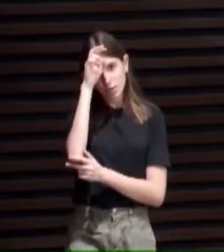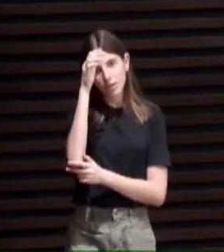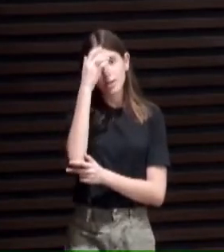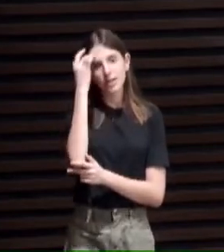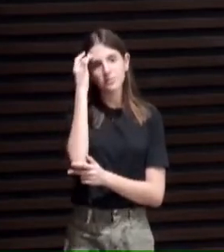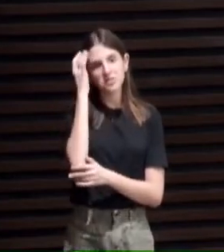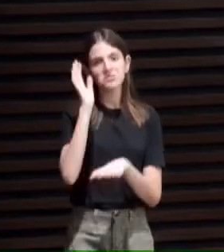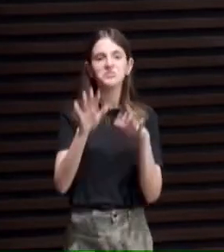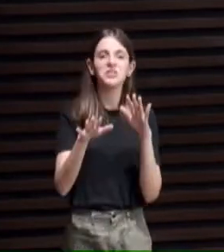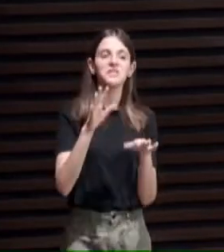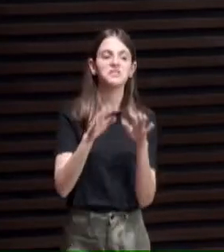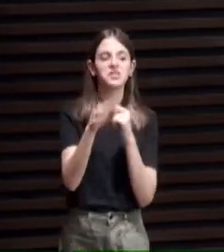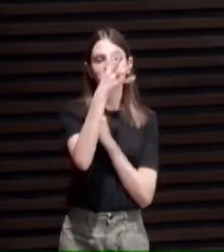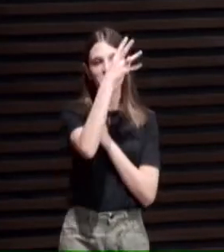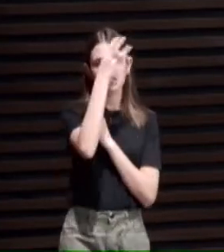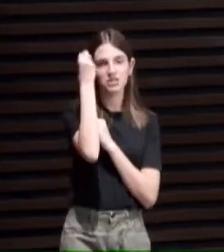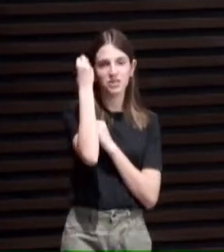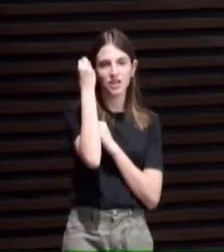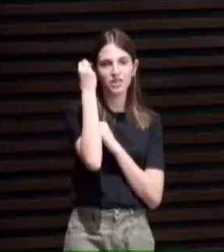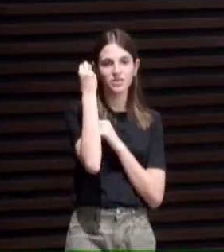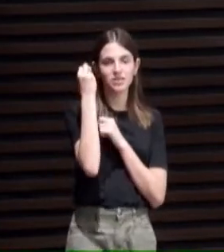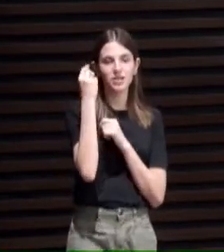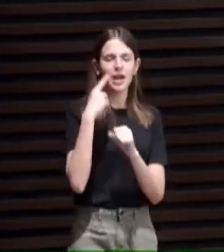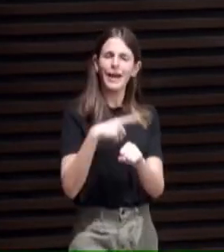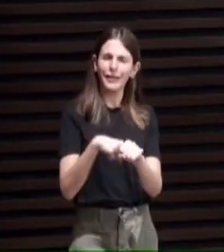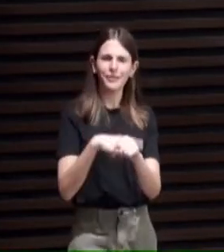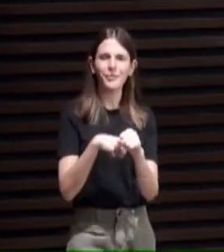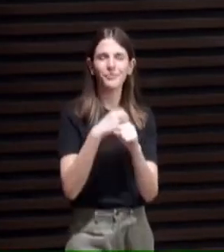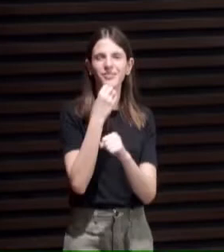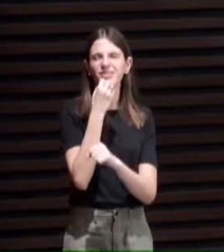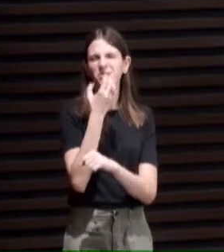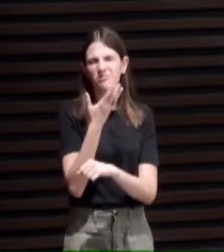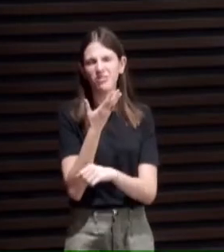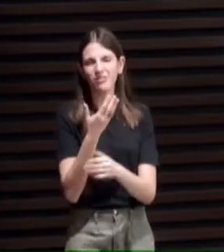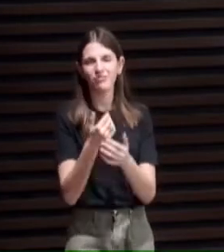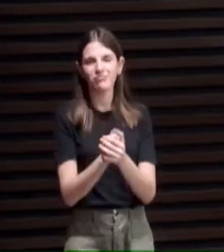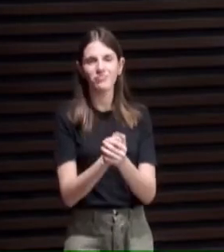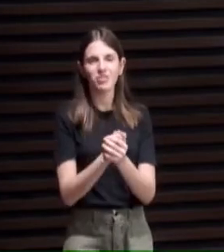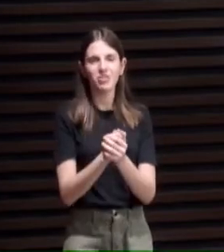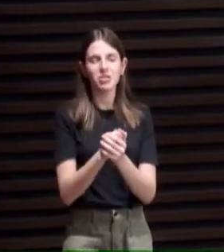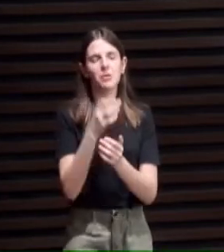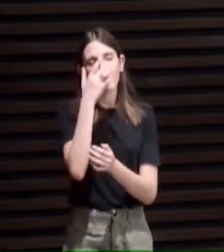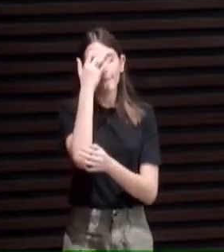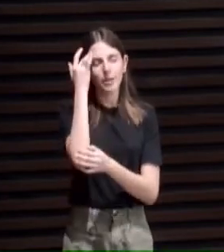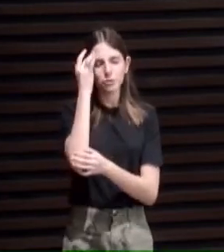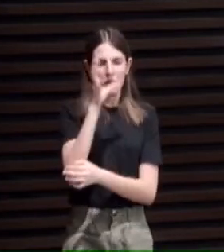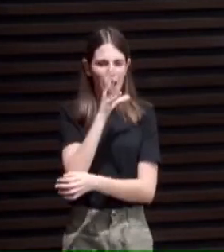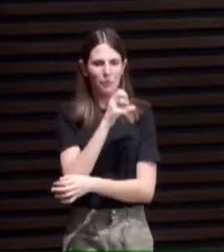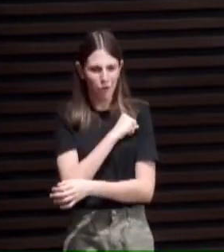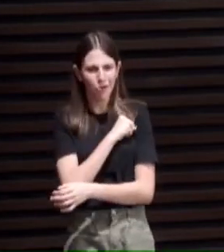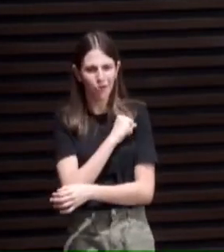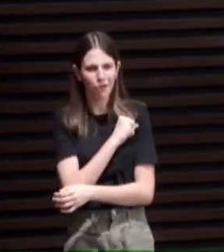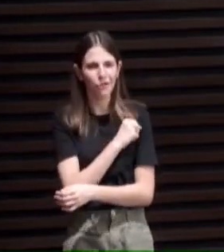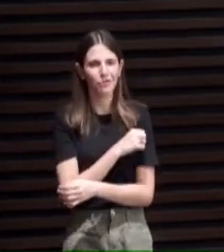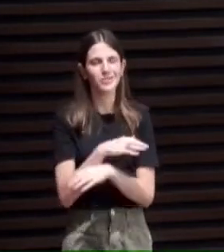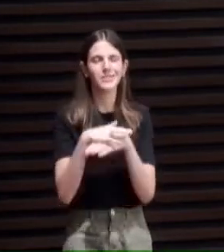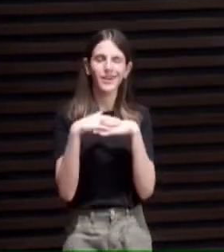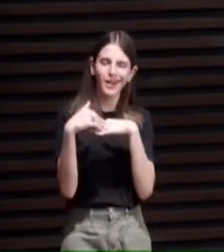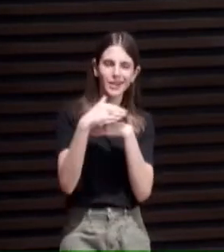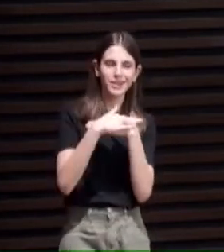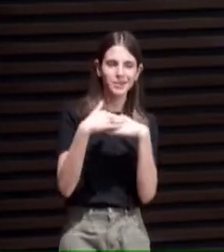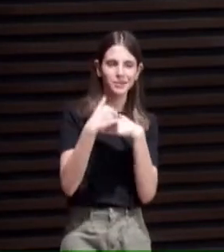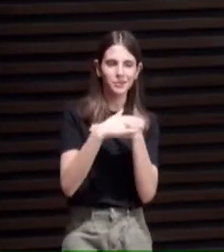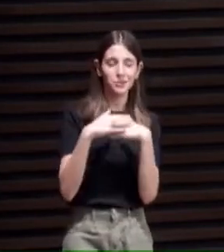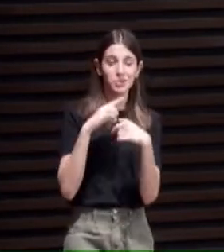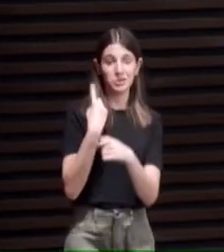esquecem. Faraó era bonzinho, né? Um doce de pessoa, pessoa amorosa, né? Carinhosa. A gente